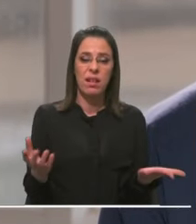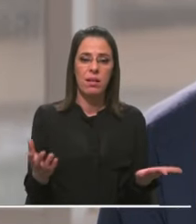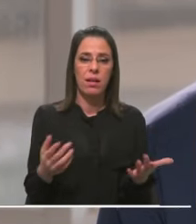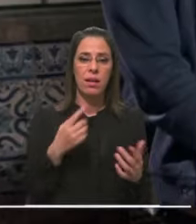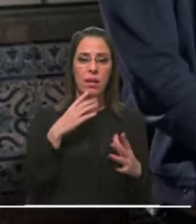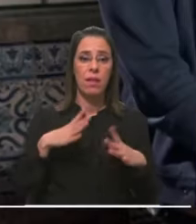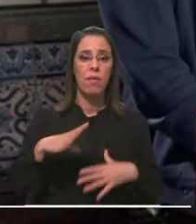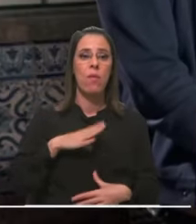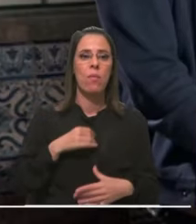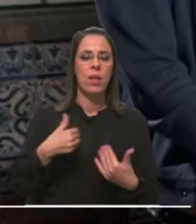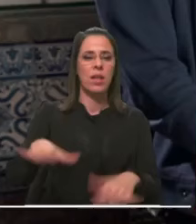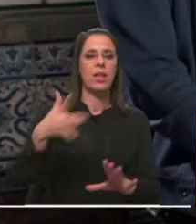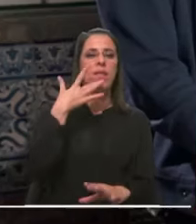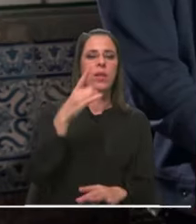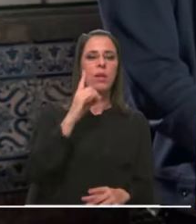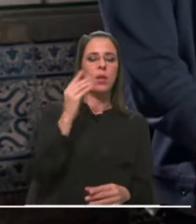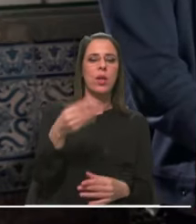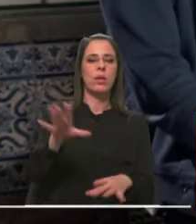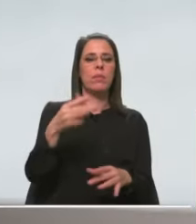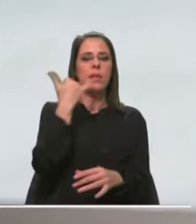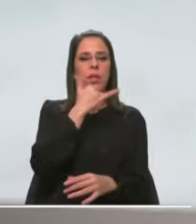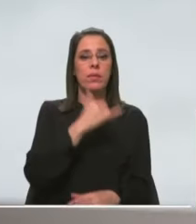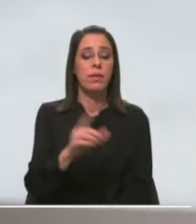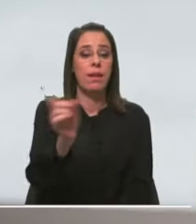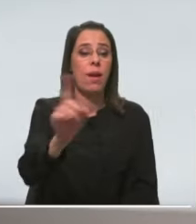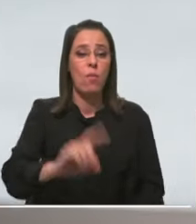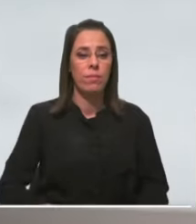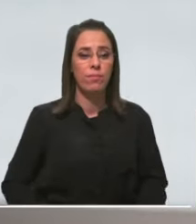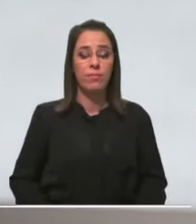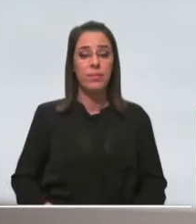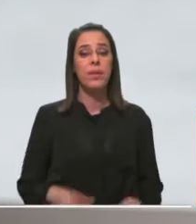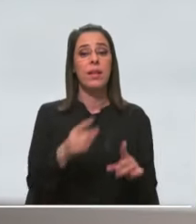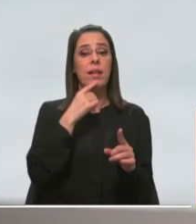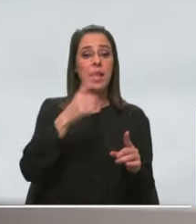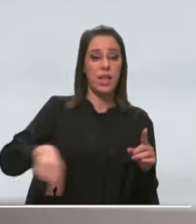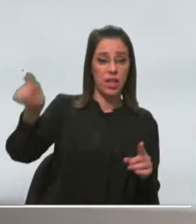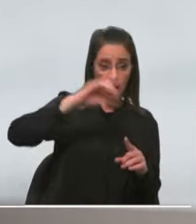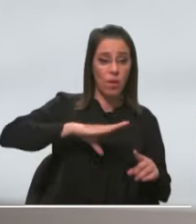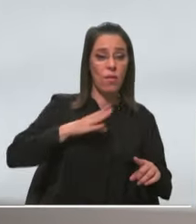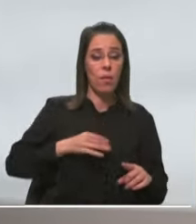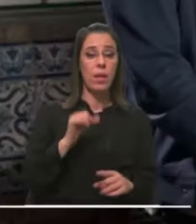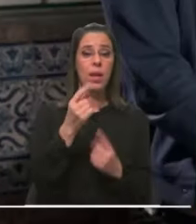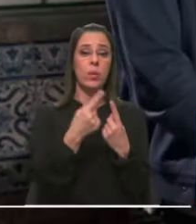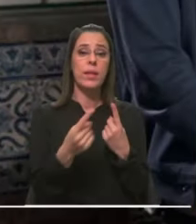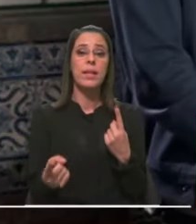dar uma volta ao mundo e deixava-te sozinha com as miúdas para seres feliz. Não. Quando muito ias dar a volta ao mundo na tua